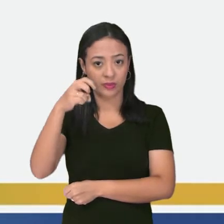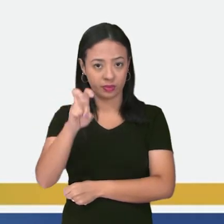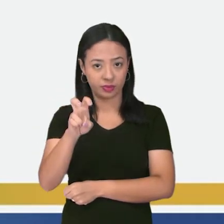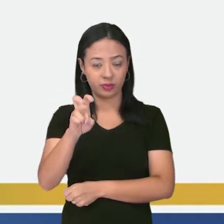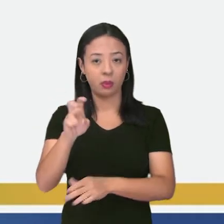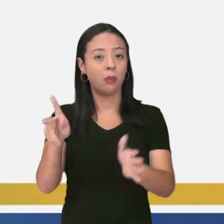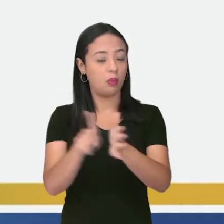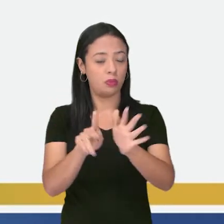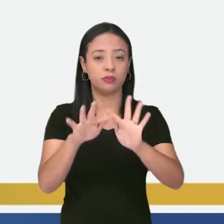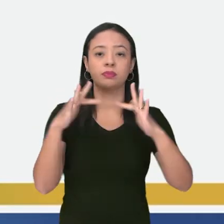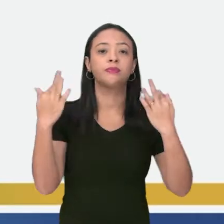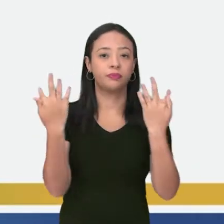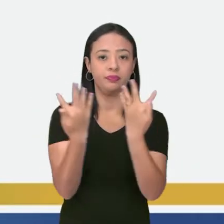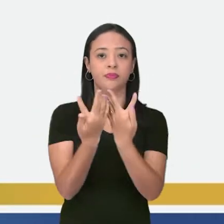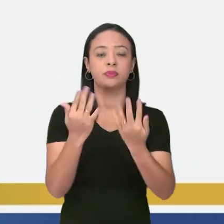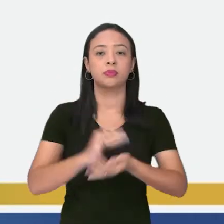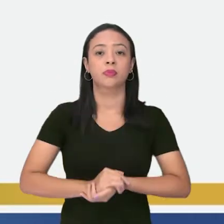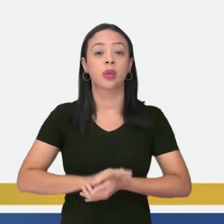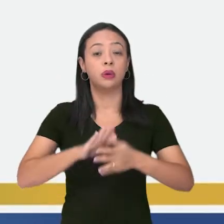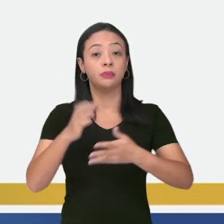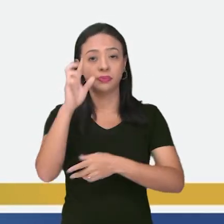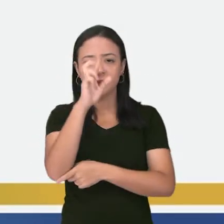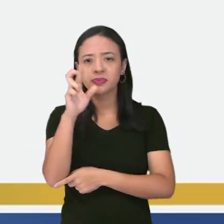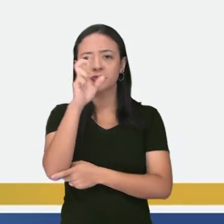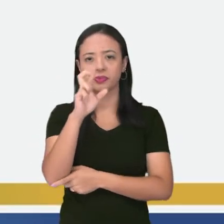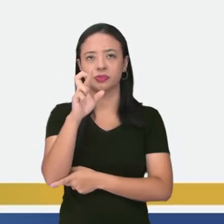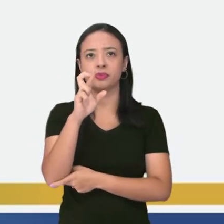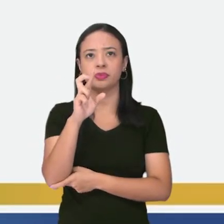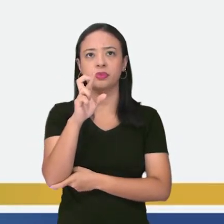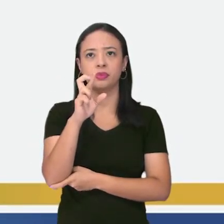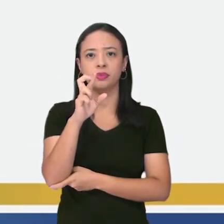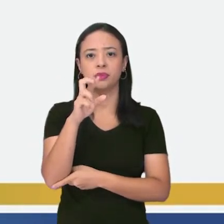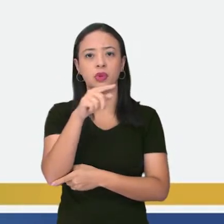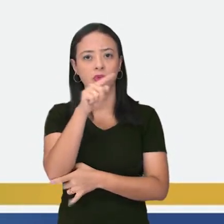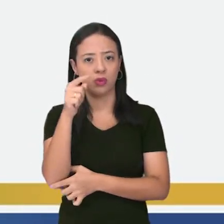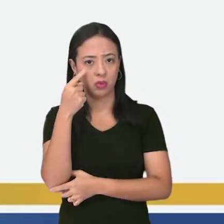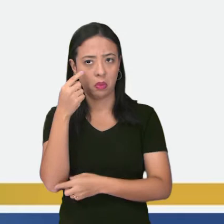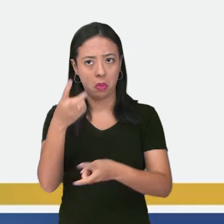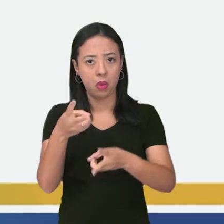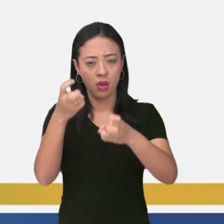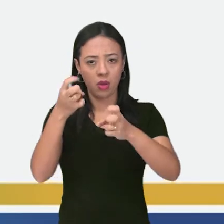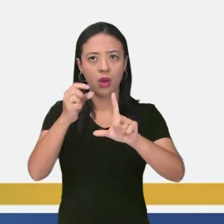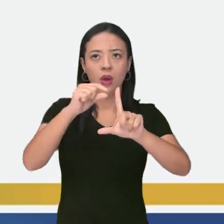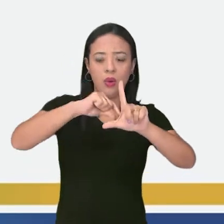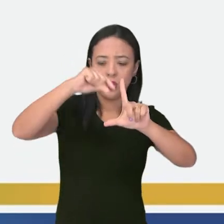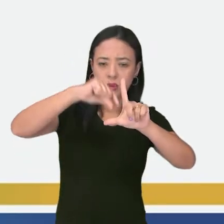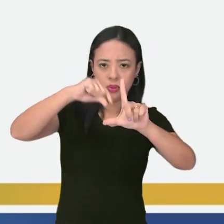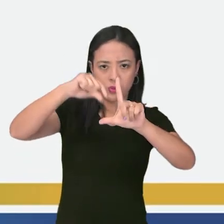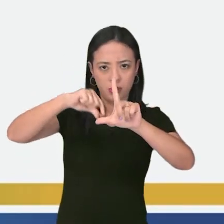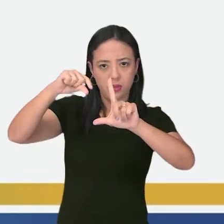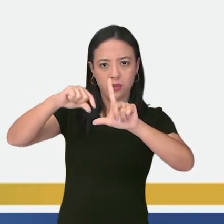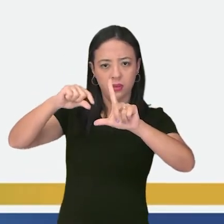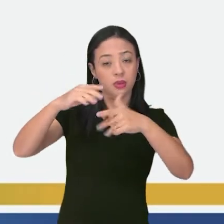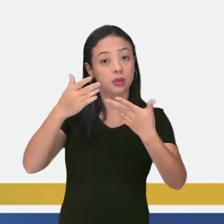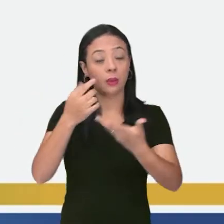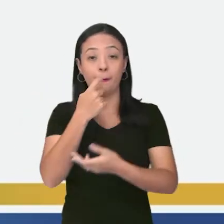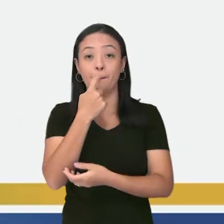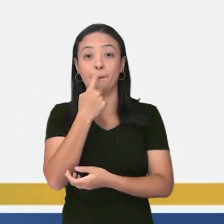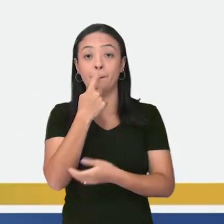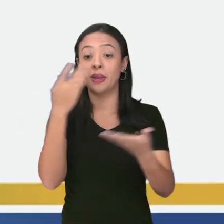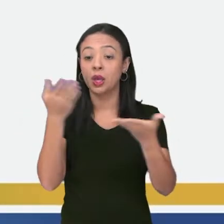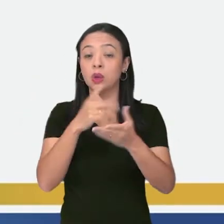uma família. Então observe aí, pessoal, como vocês estão olhando esse gráfico, ele